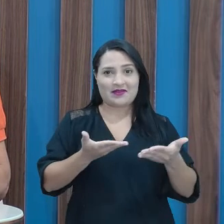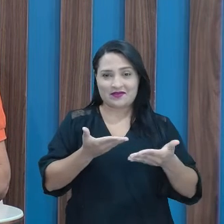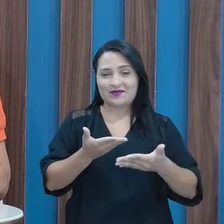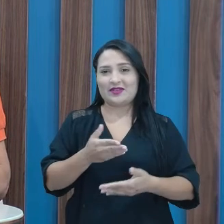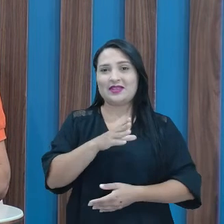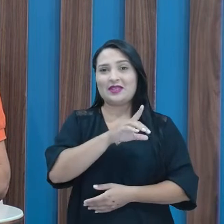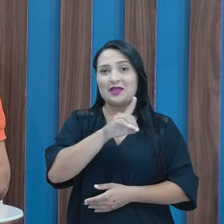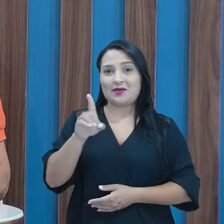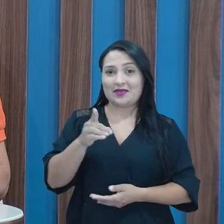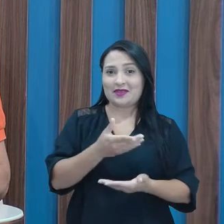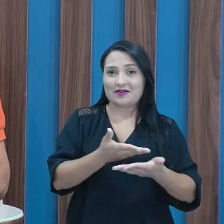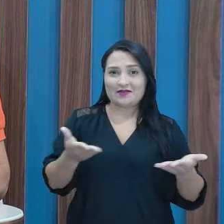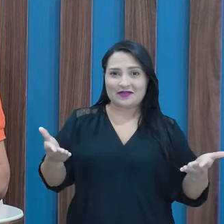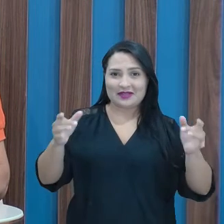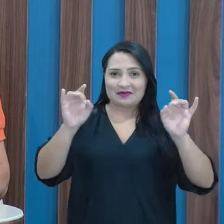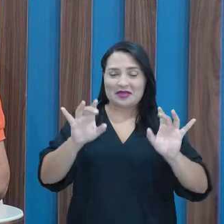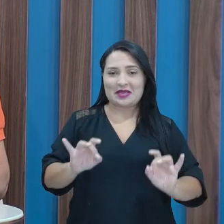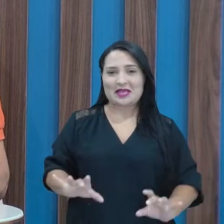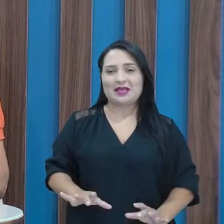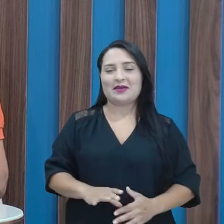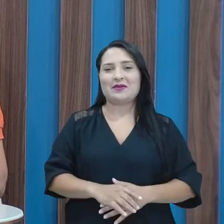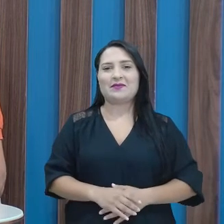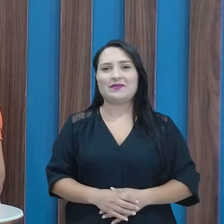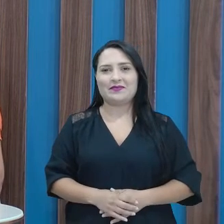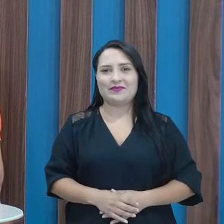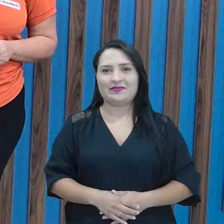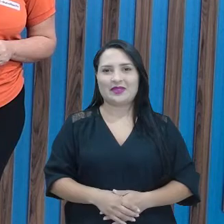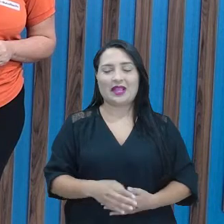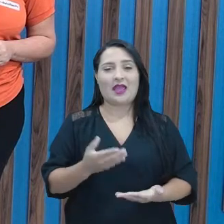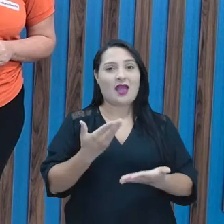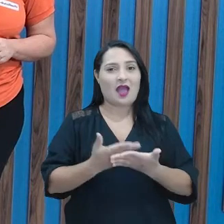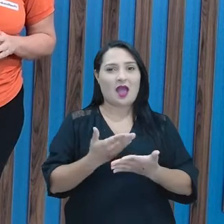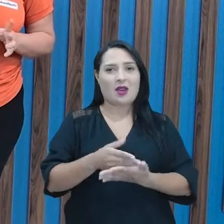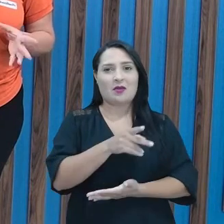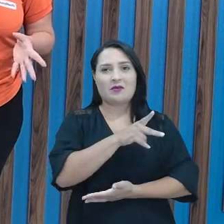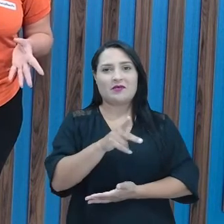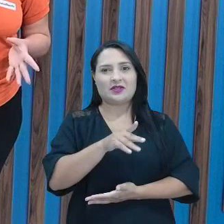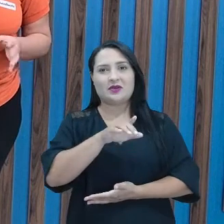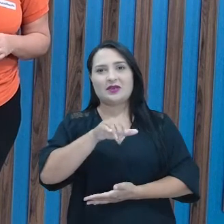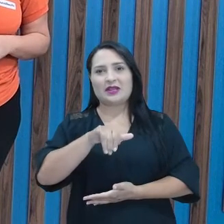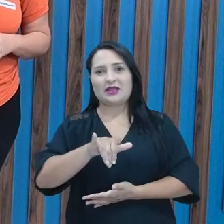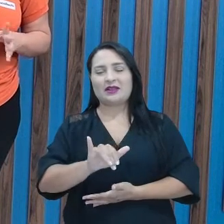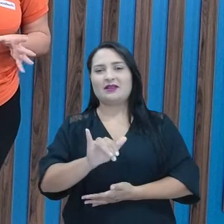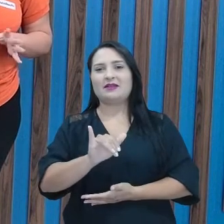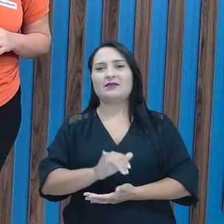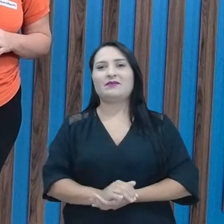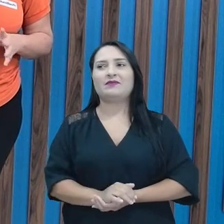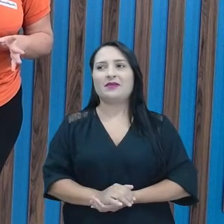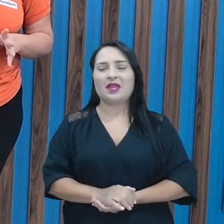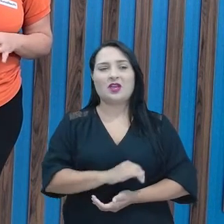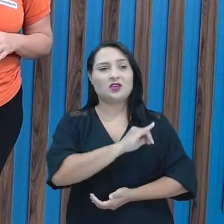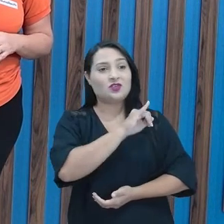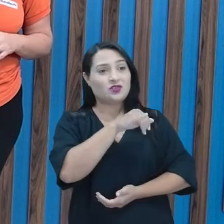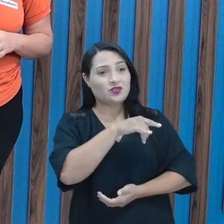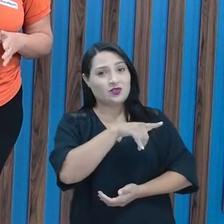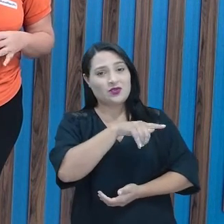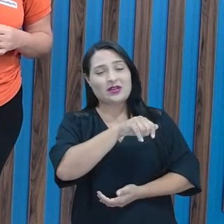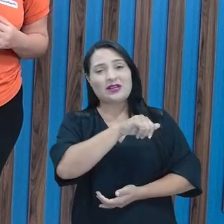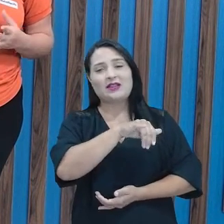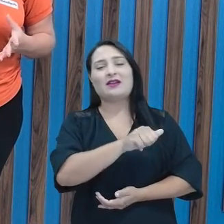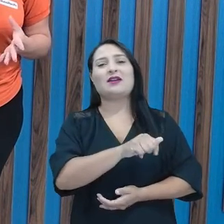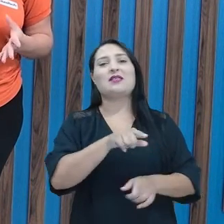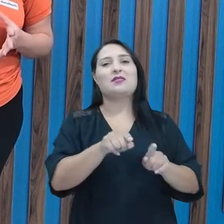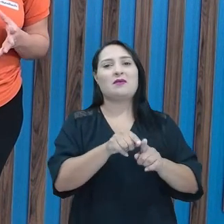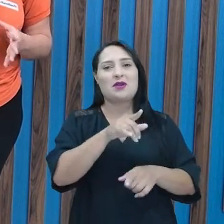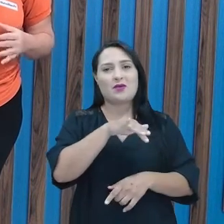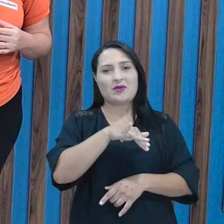no dia de vocês. Vamos para a aula da professora Eli, tá certo? Isso mesmo, a Júlia e o William sempre conectados aqui com a gente. Então, para você